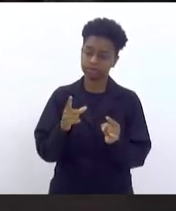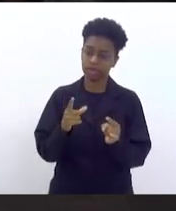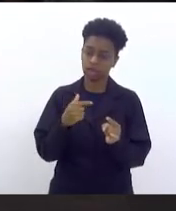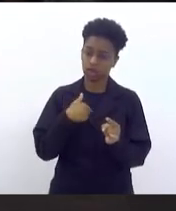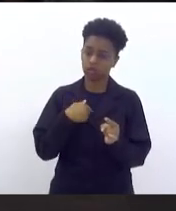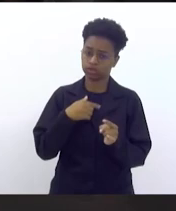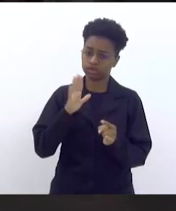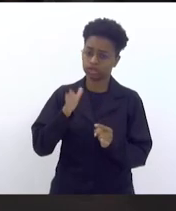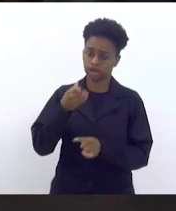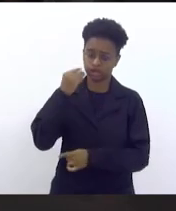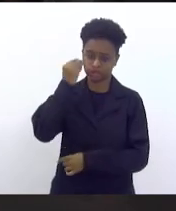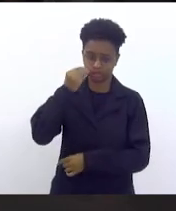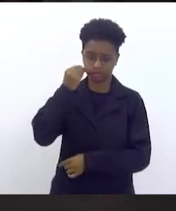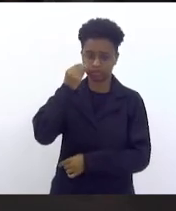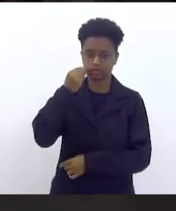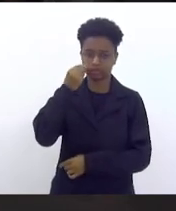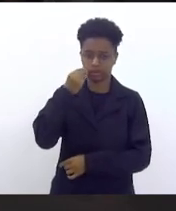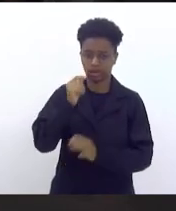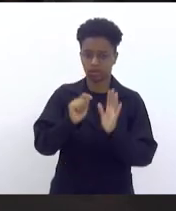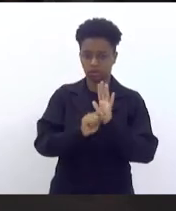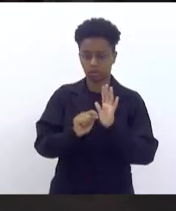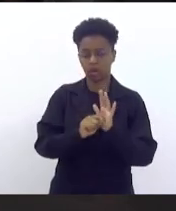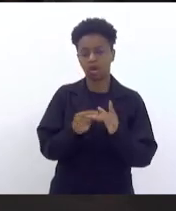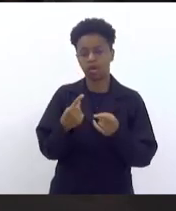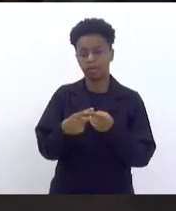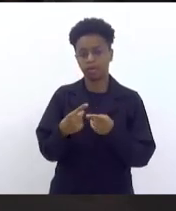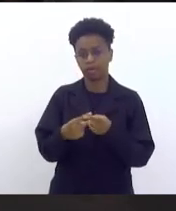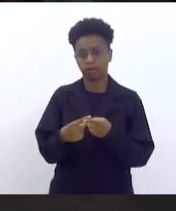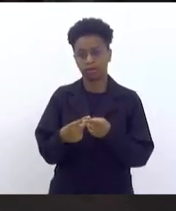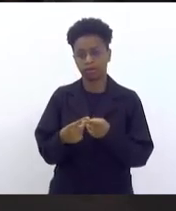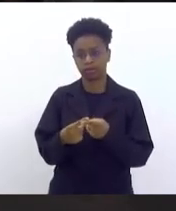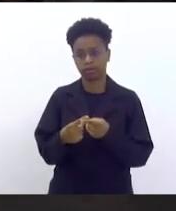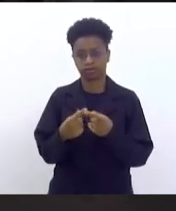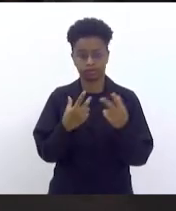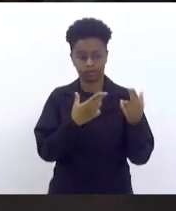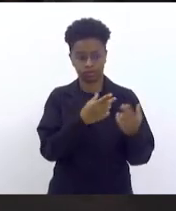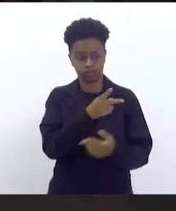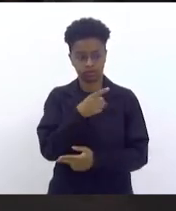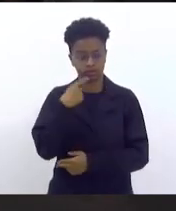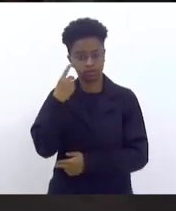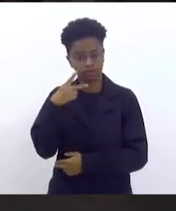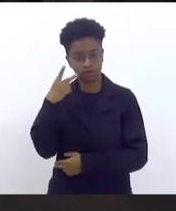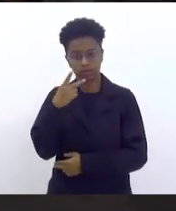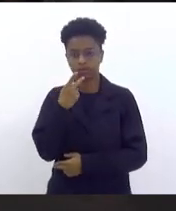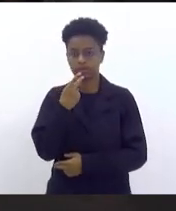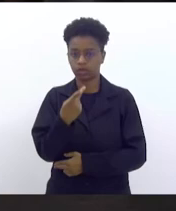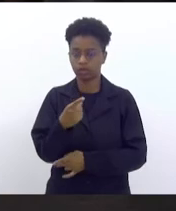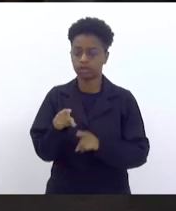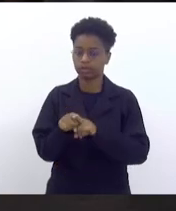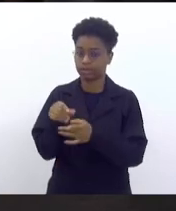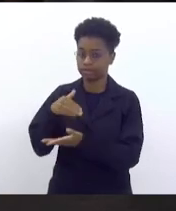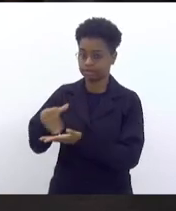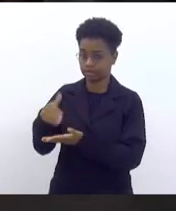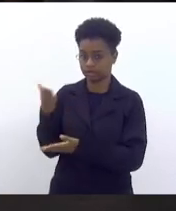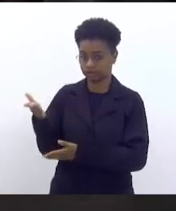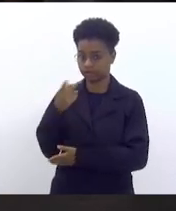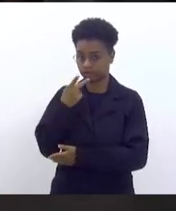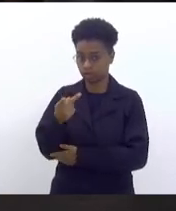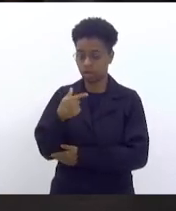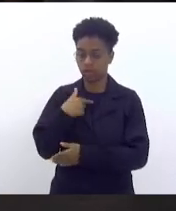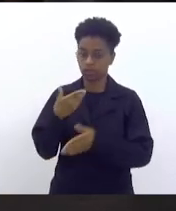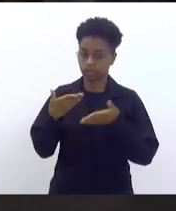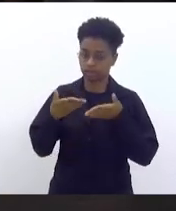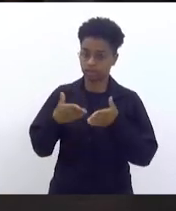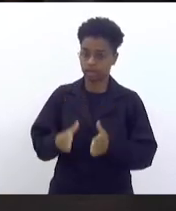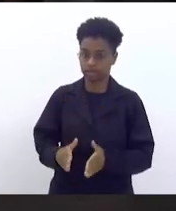de provar da droga porque como o vereador Alan colocou ali a secretária eu nasci